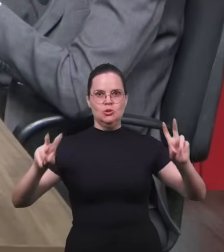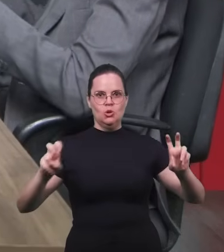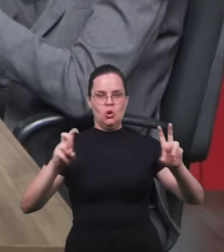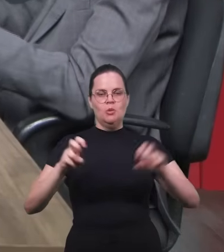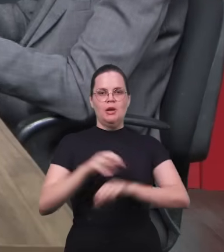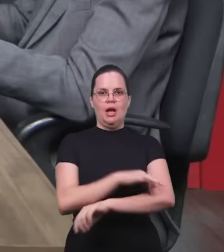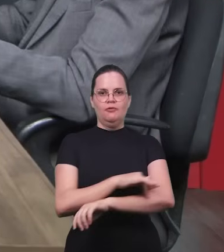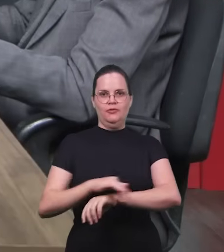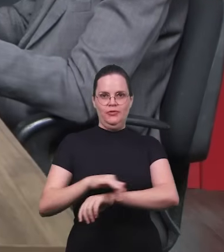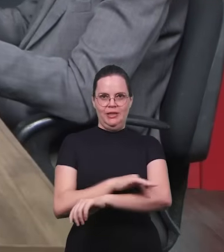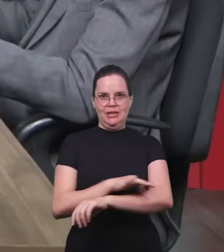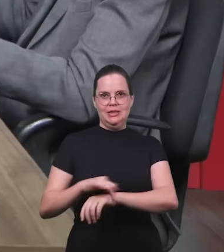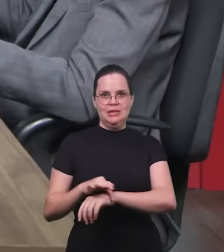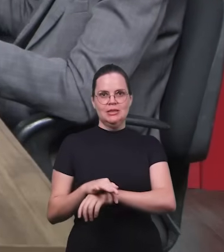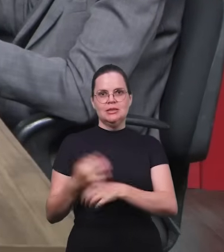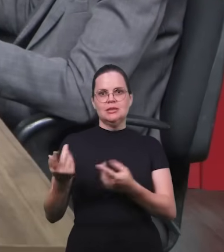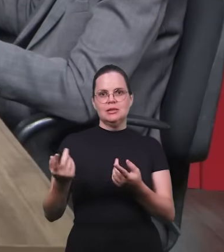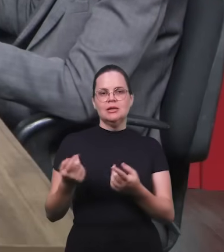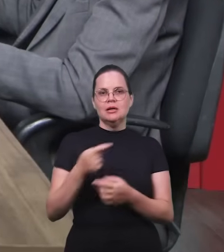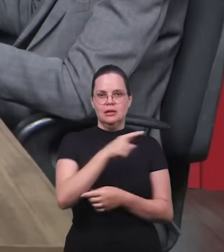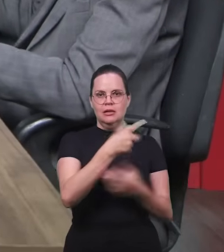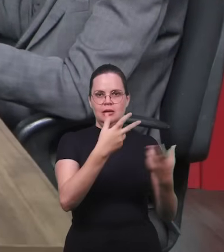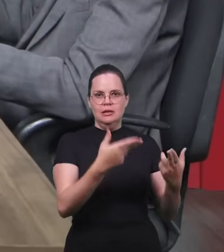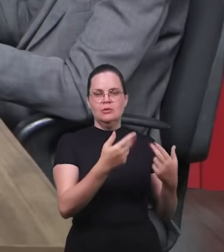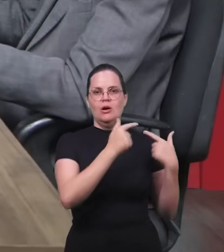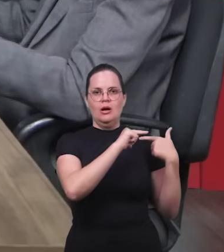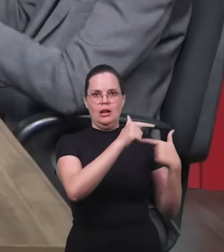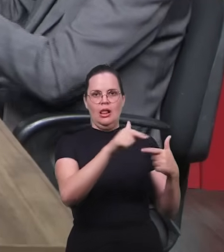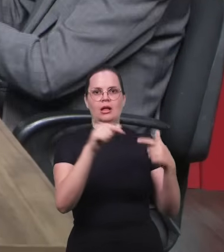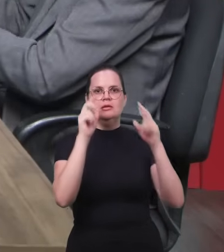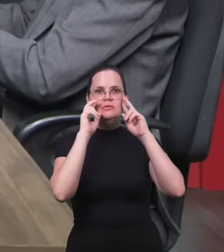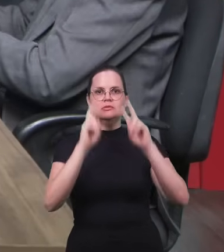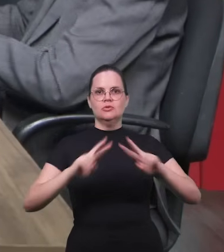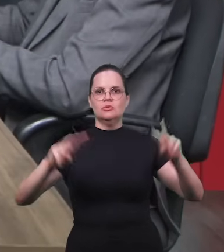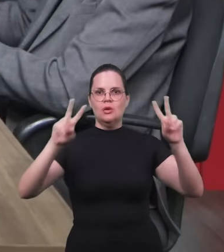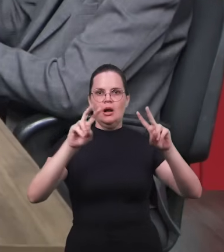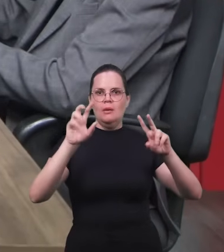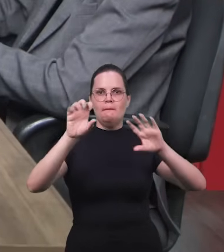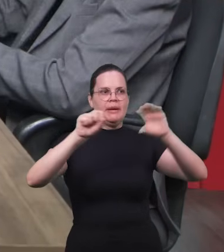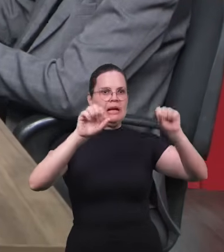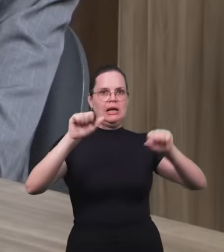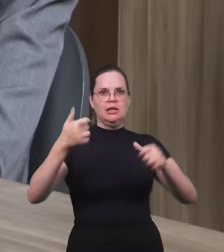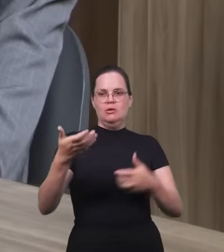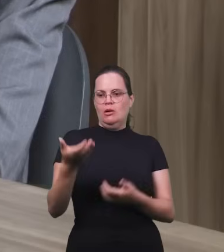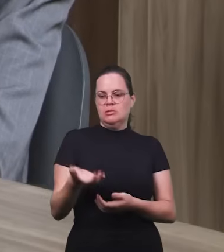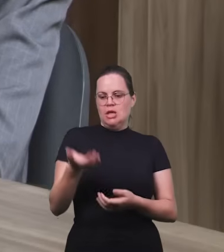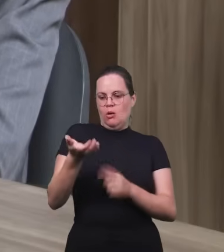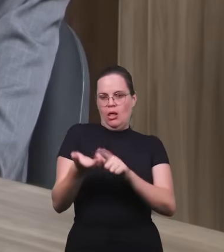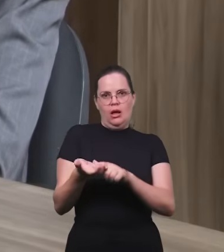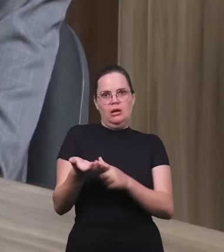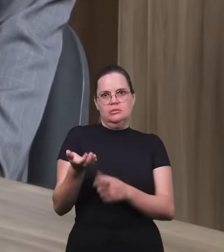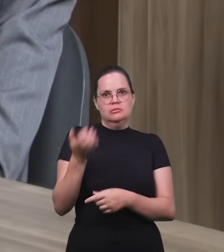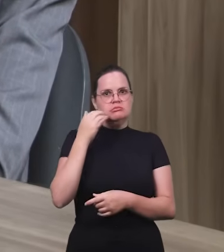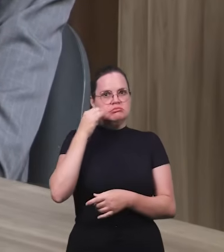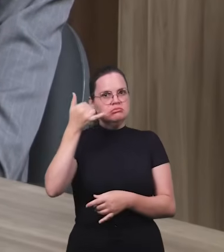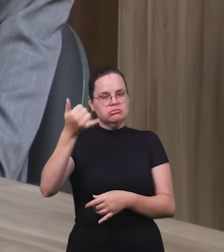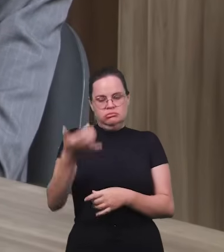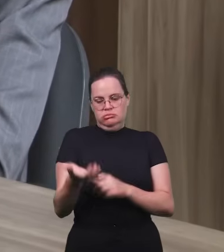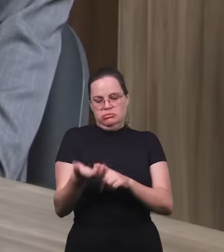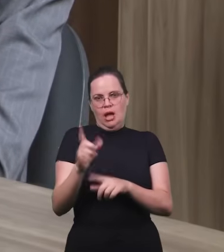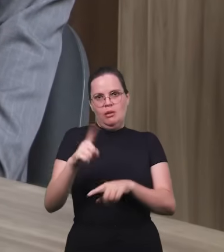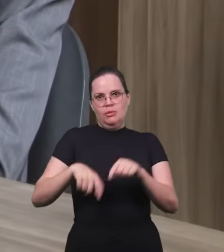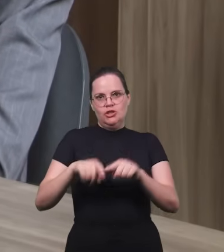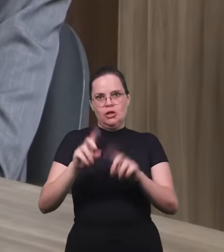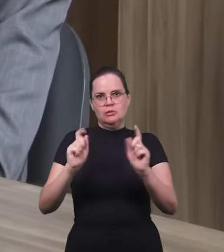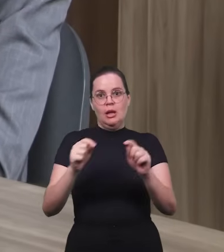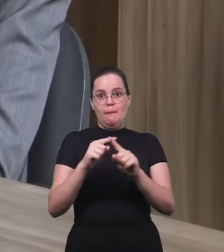da física, da realidade física que o pastor falou, né? Que antes eu tenho algo físico, como aqui o celular, todos vemos. Sim. Mas